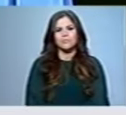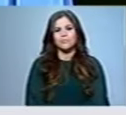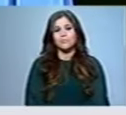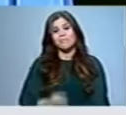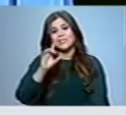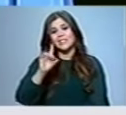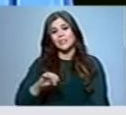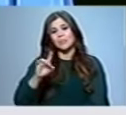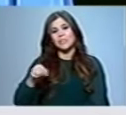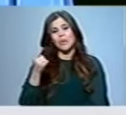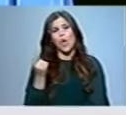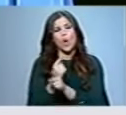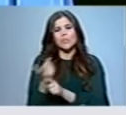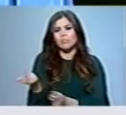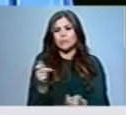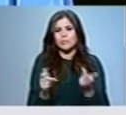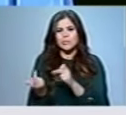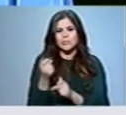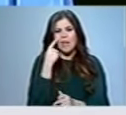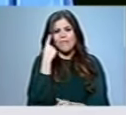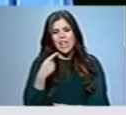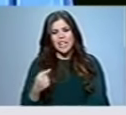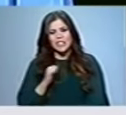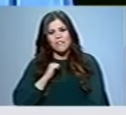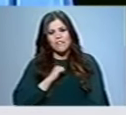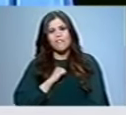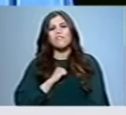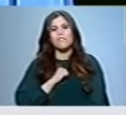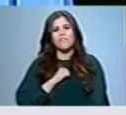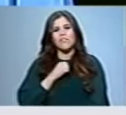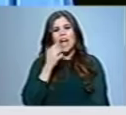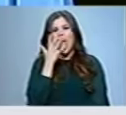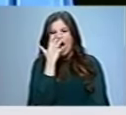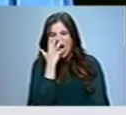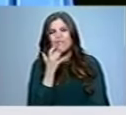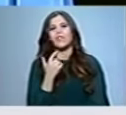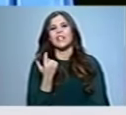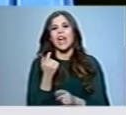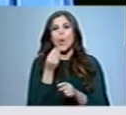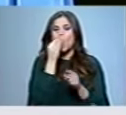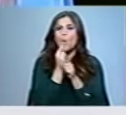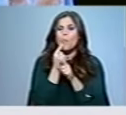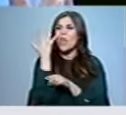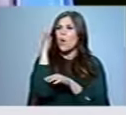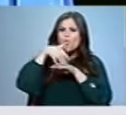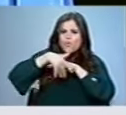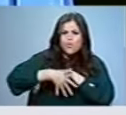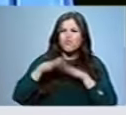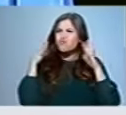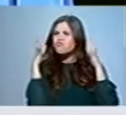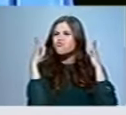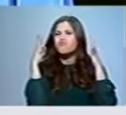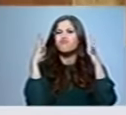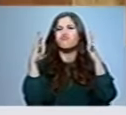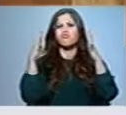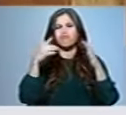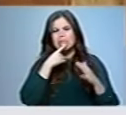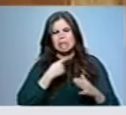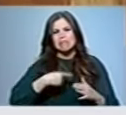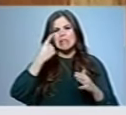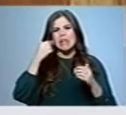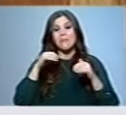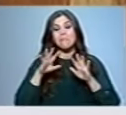E depois, em termos de acontecimentos, na minha viagem da África foi o Gabão. Aconteceu, foi essas rites, foi aquilo gorila, foi Floresta das Abelhas. Mas é